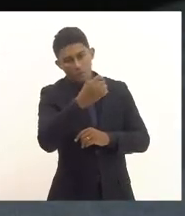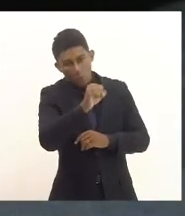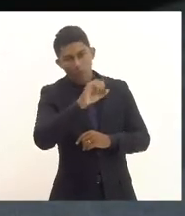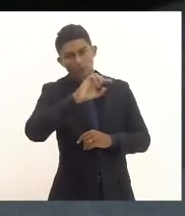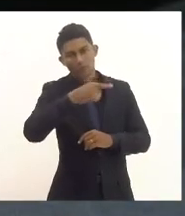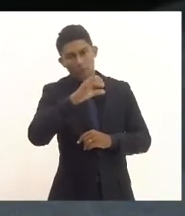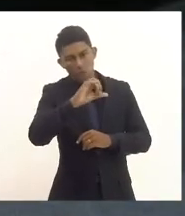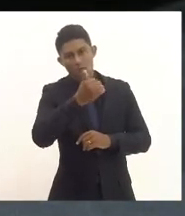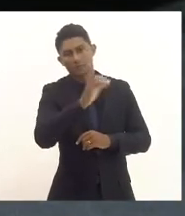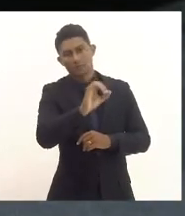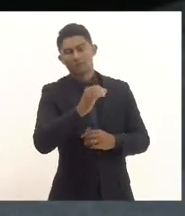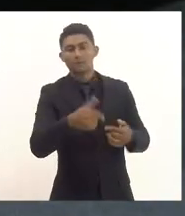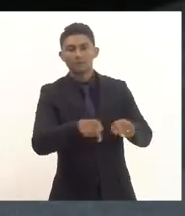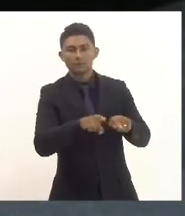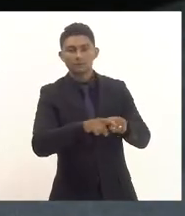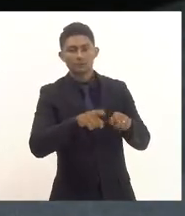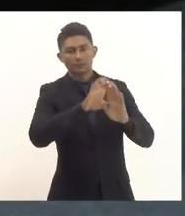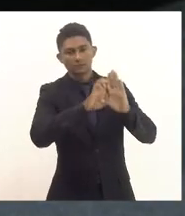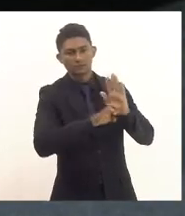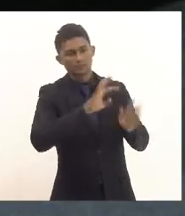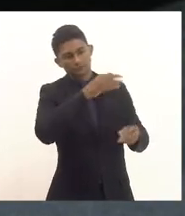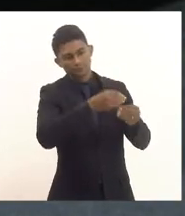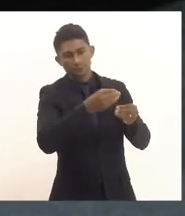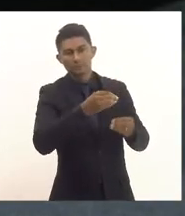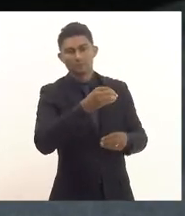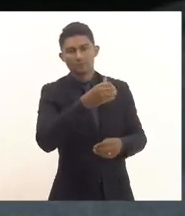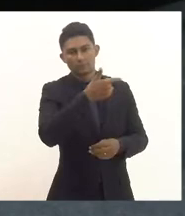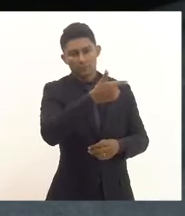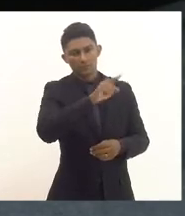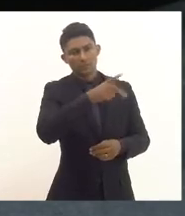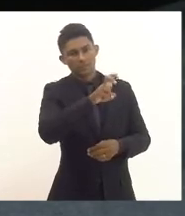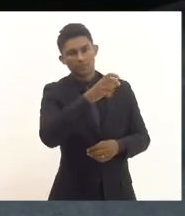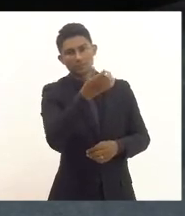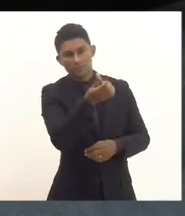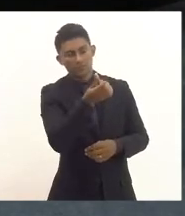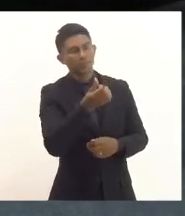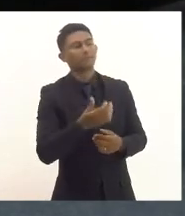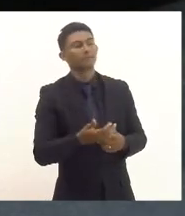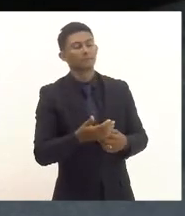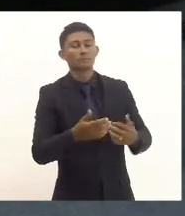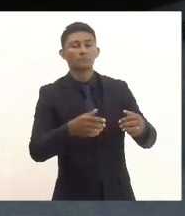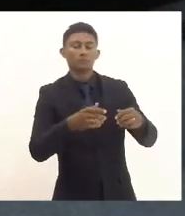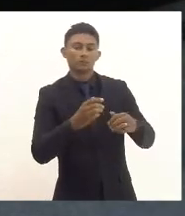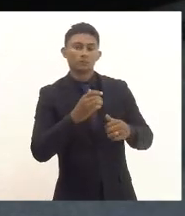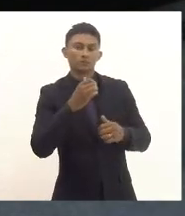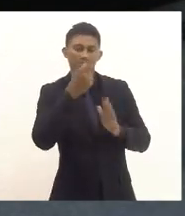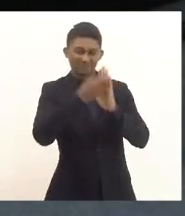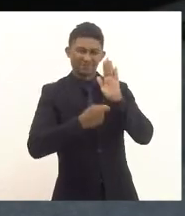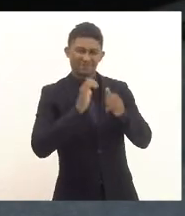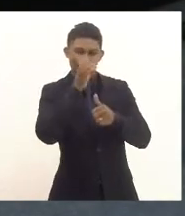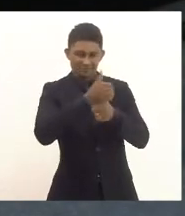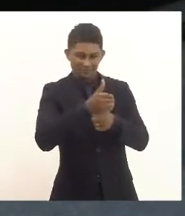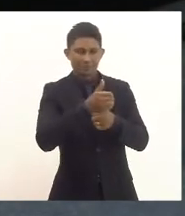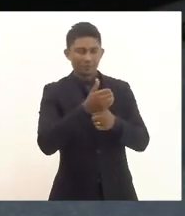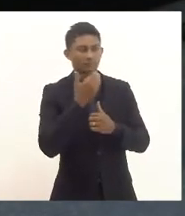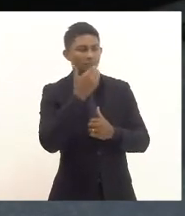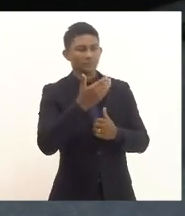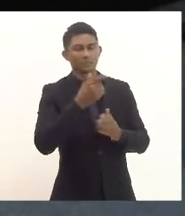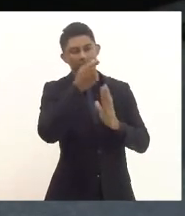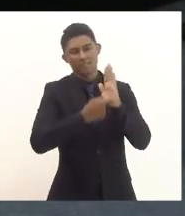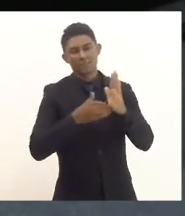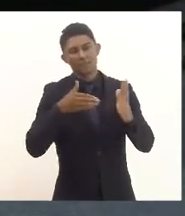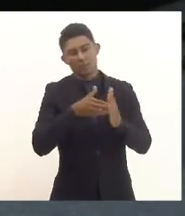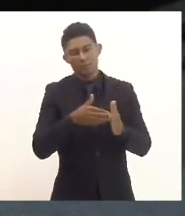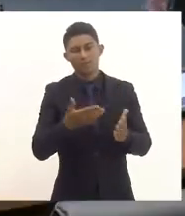10 favorável consumindo aglutinativas emendas 25 e seis concluindo o substitutivo de um forma